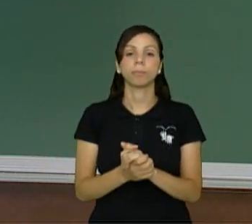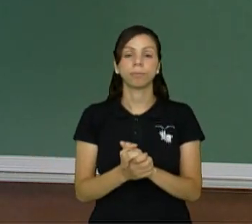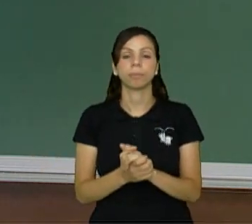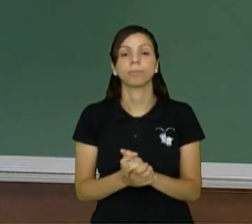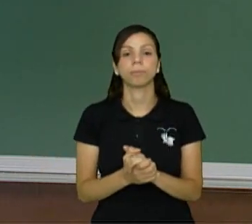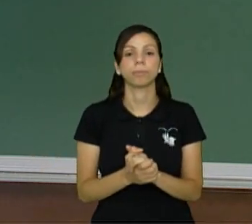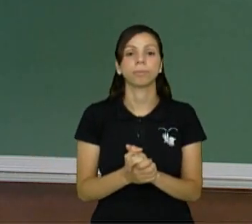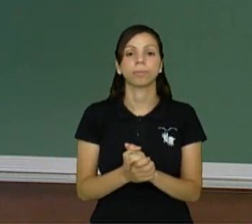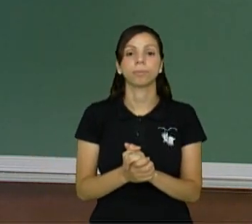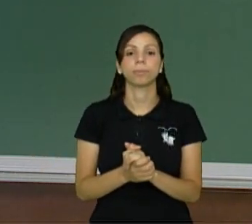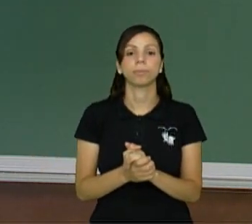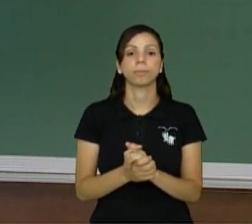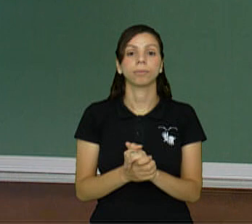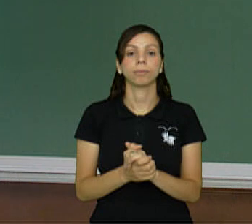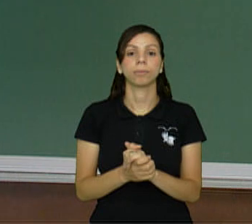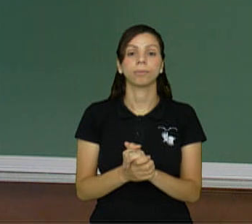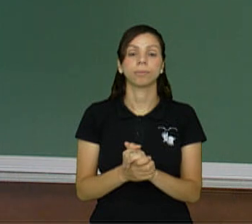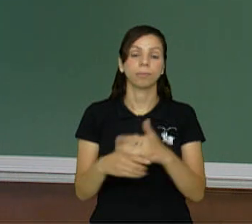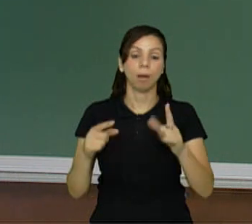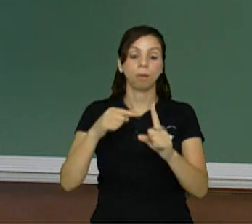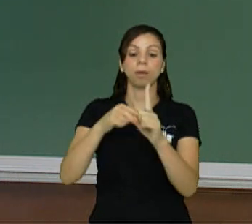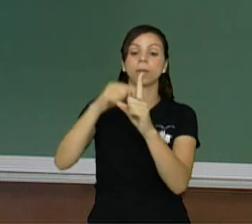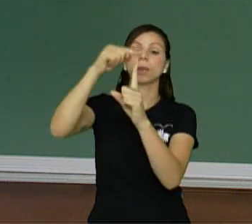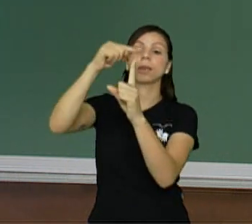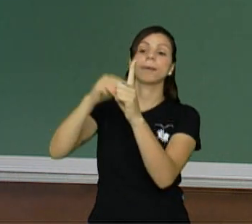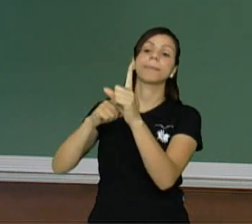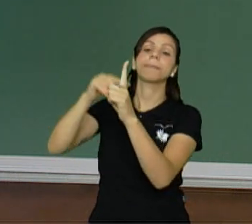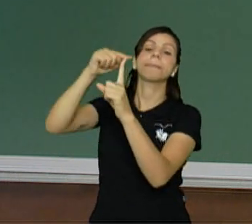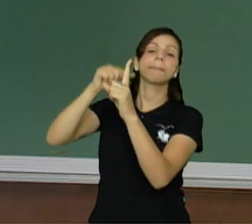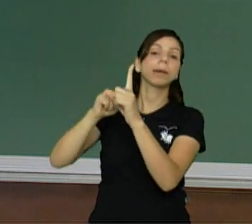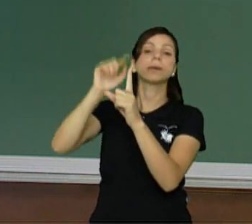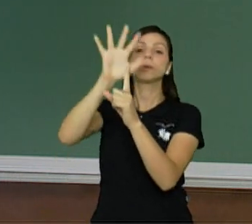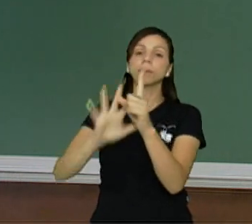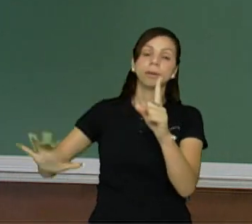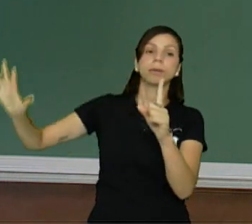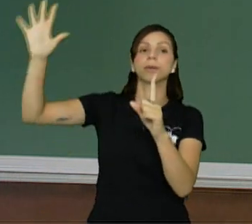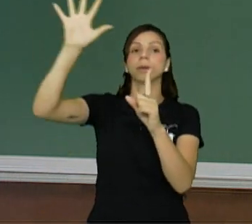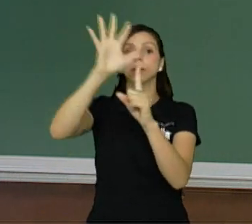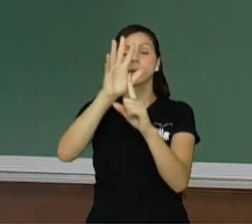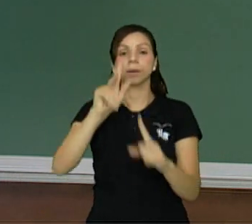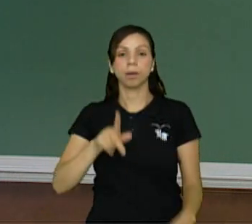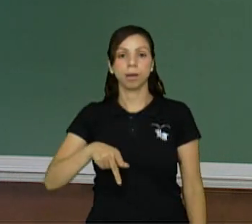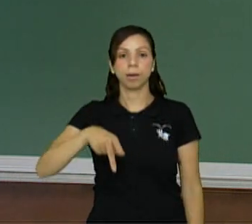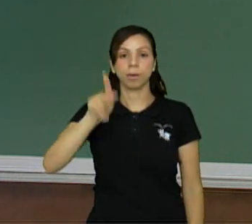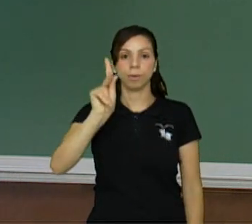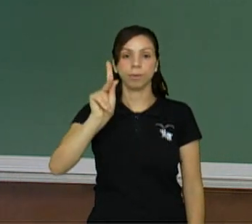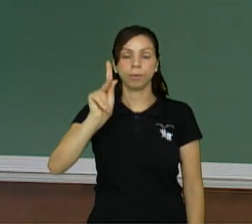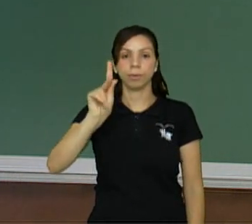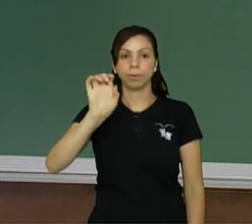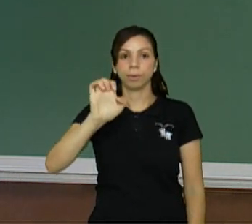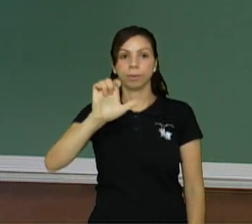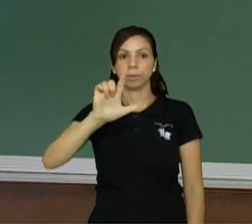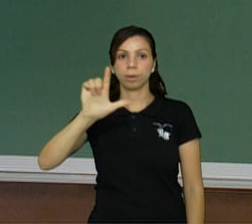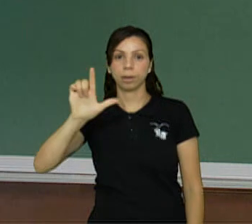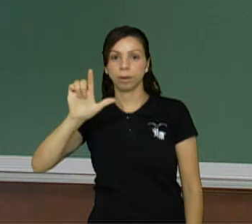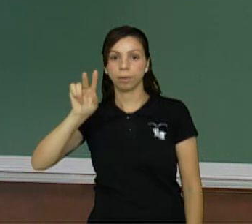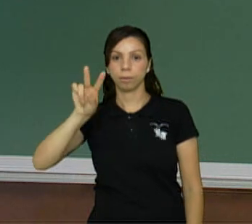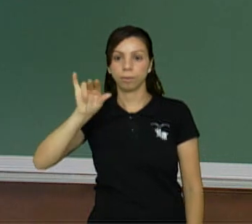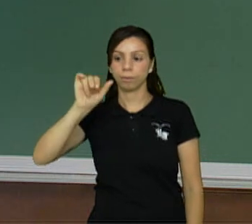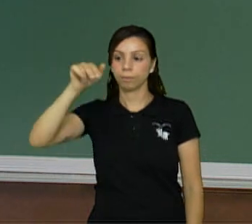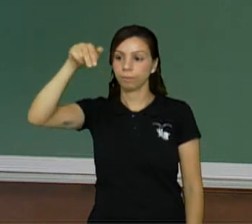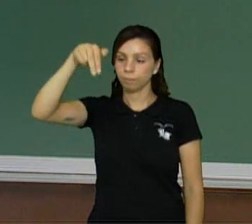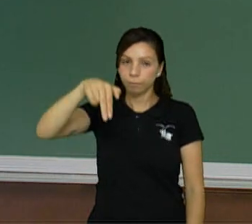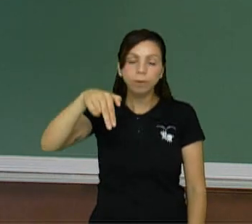unidade de medida da temperatura no sistema internacional é o Kelvin, tá, pessoal? Em homenagem a um cientista,